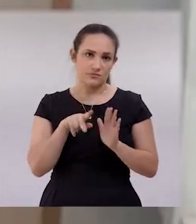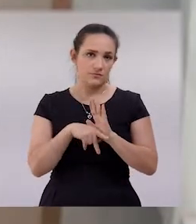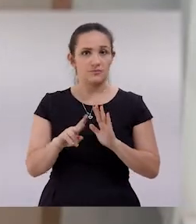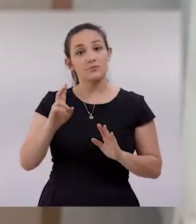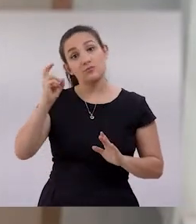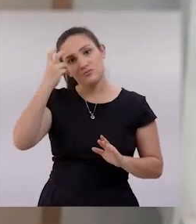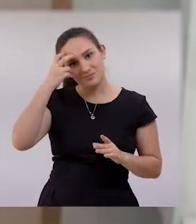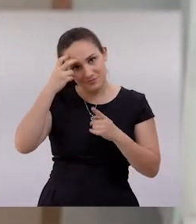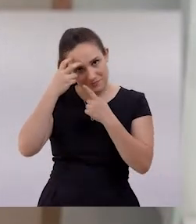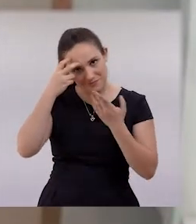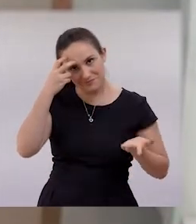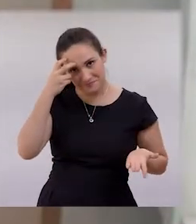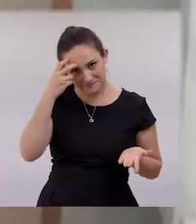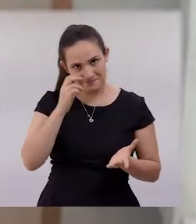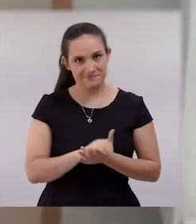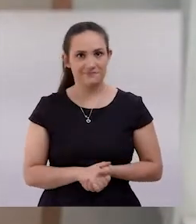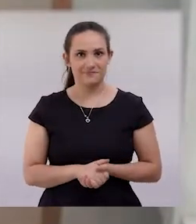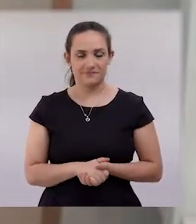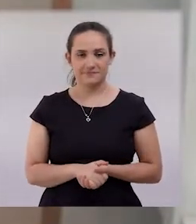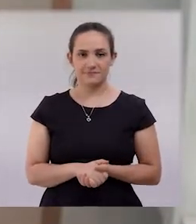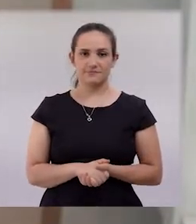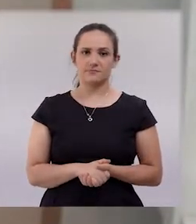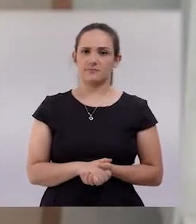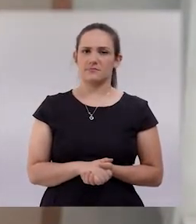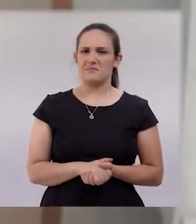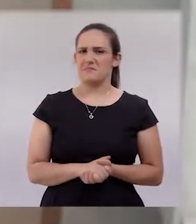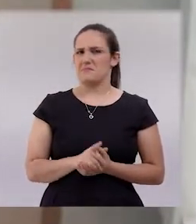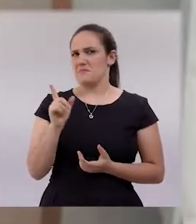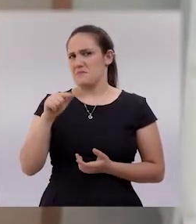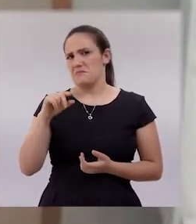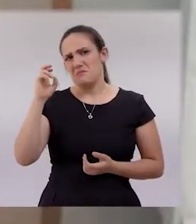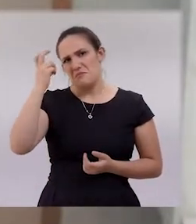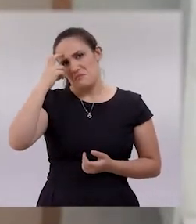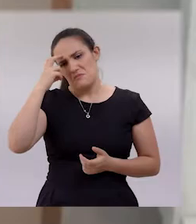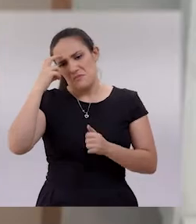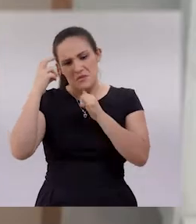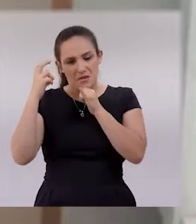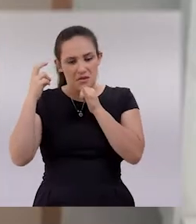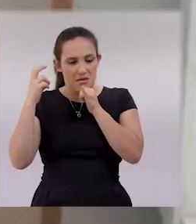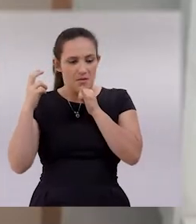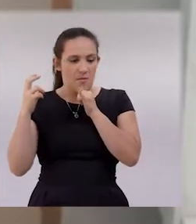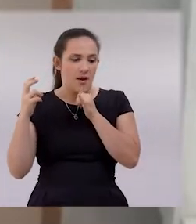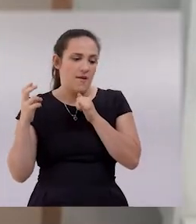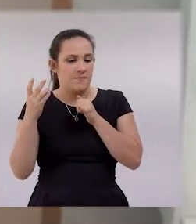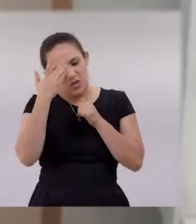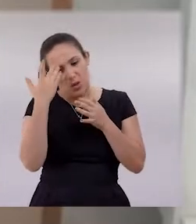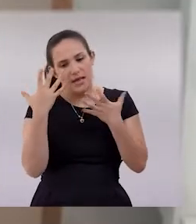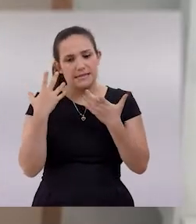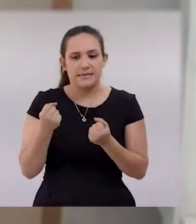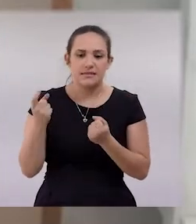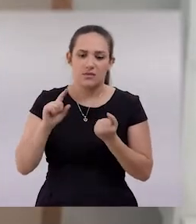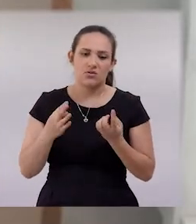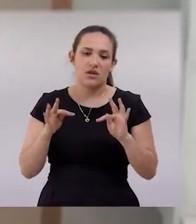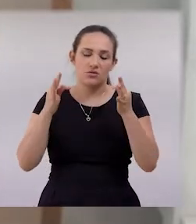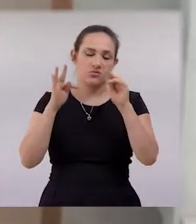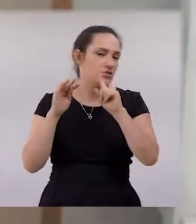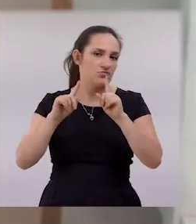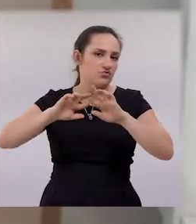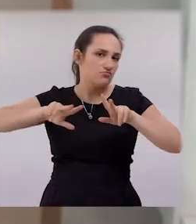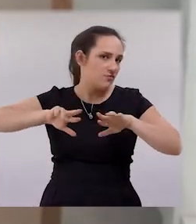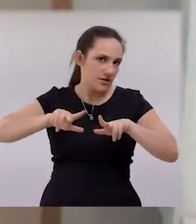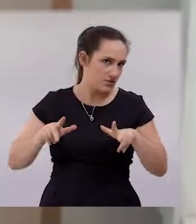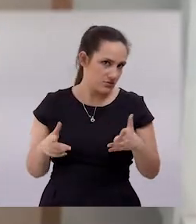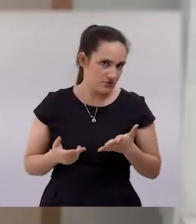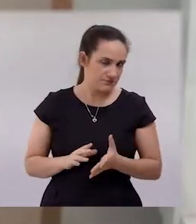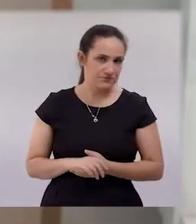uma questão cultural. E eu não estou falando aqui de cultura digital, certo?